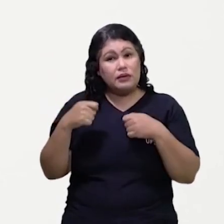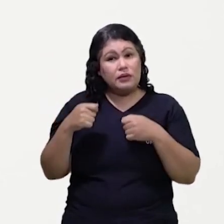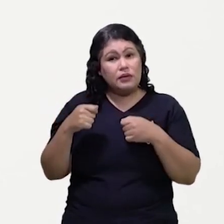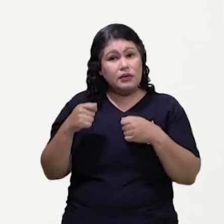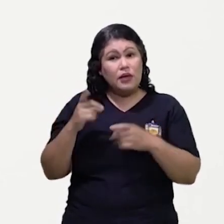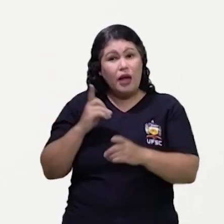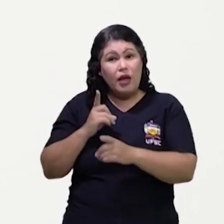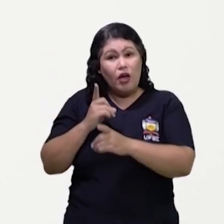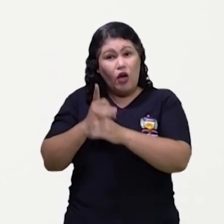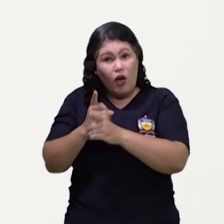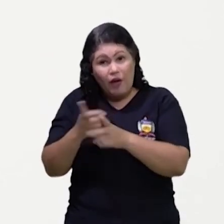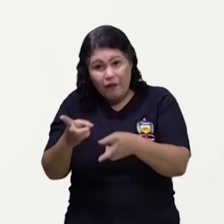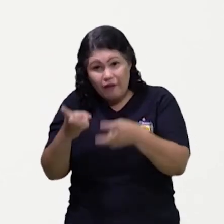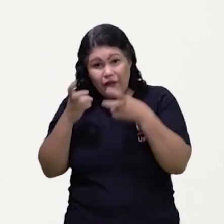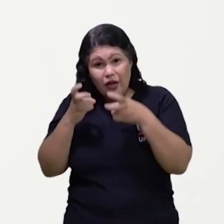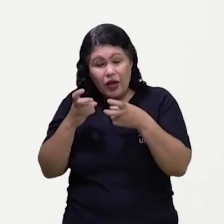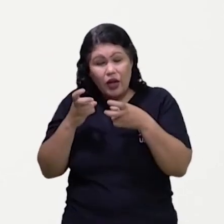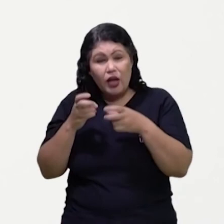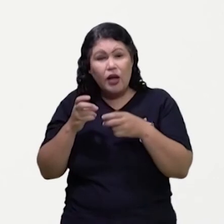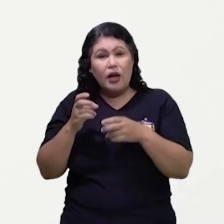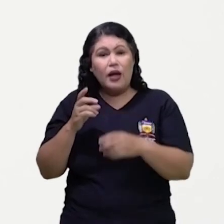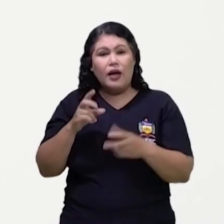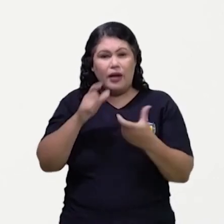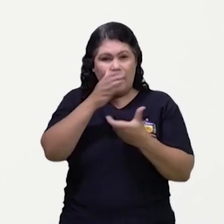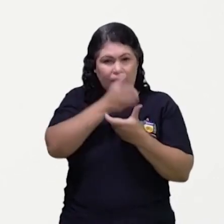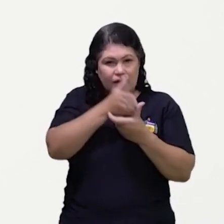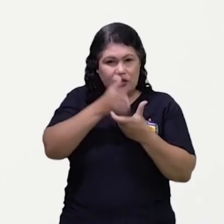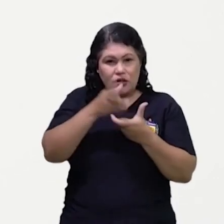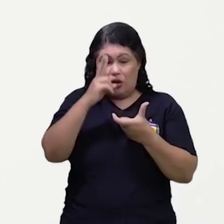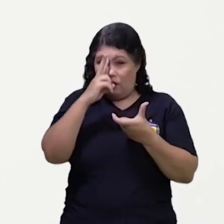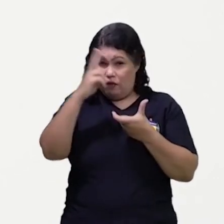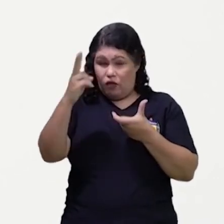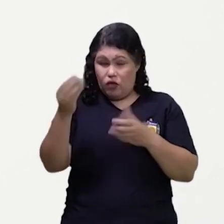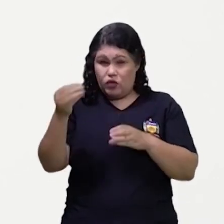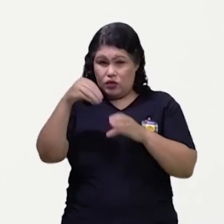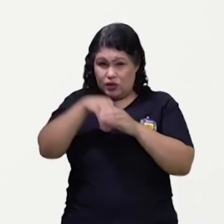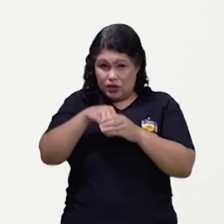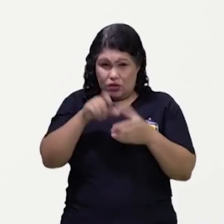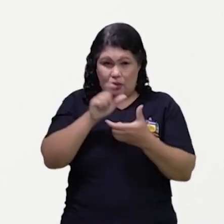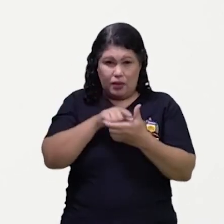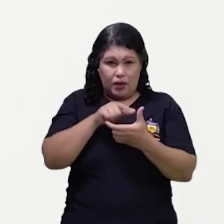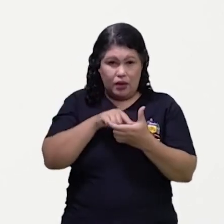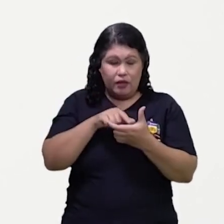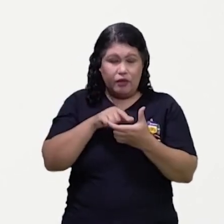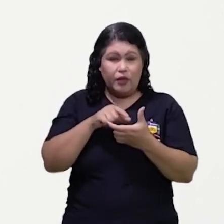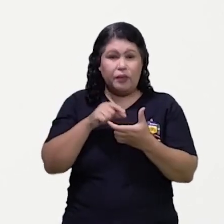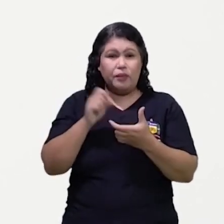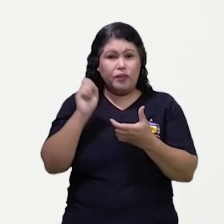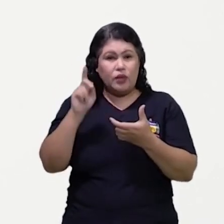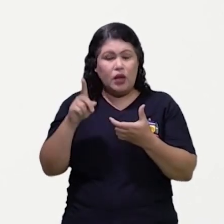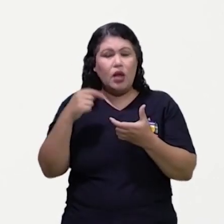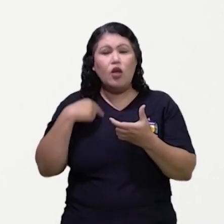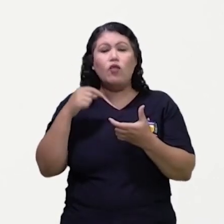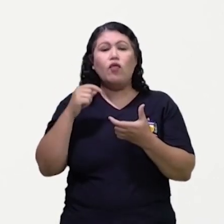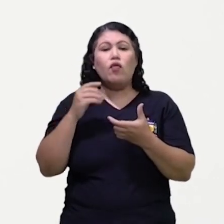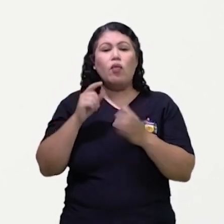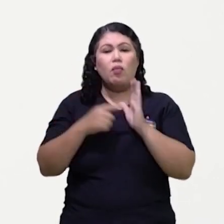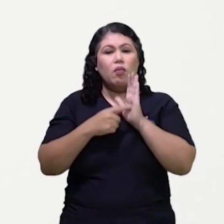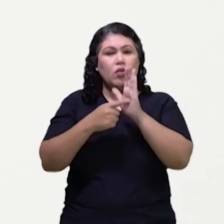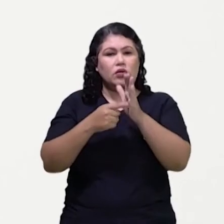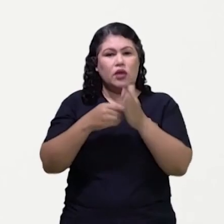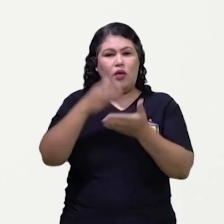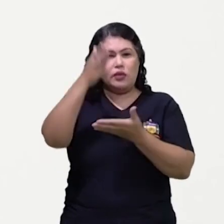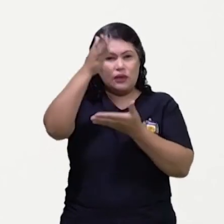sílaba tônica aonde ela fica. Eu vou marcar aqui para vocês, ó. Eu vou como se eu estivesse separando